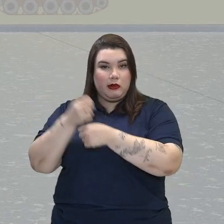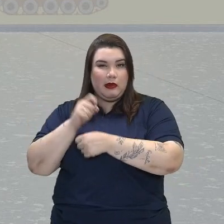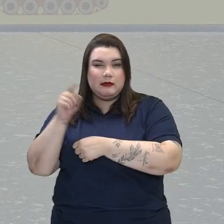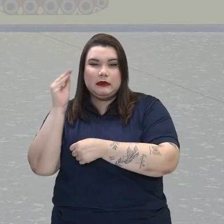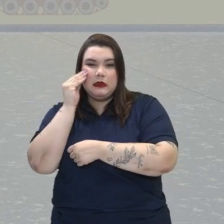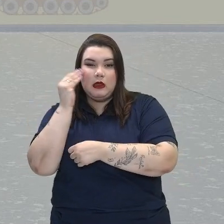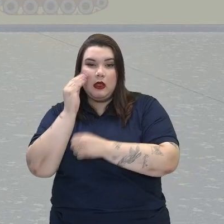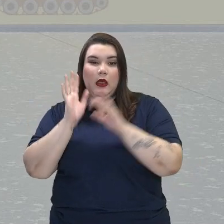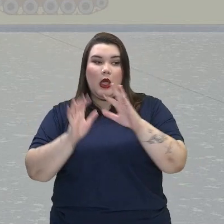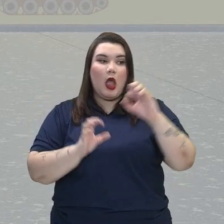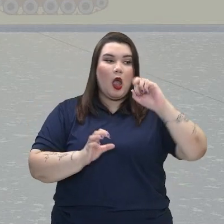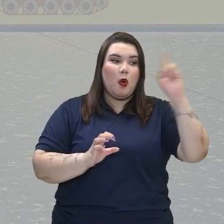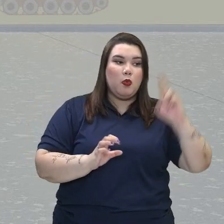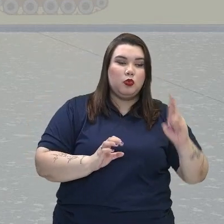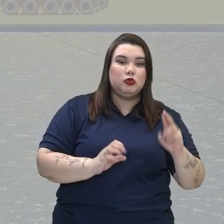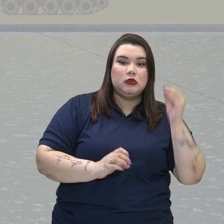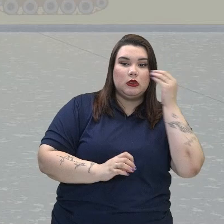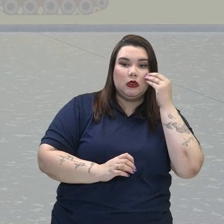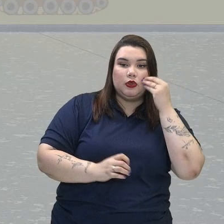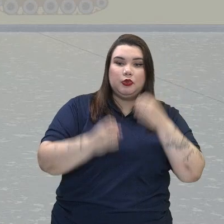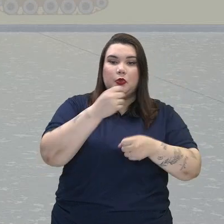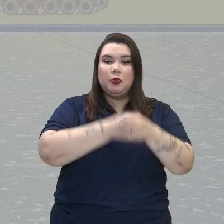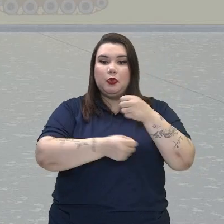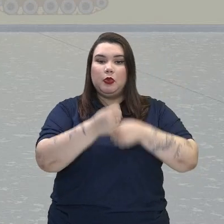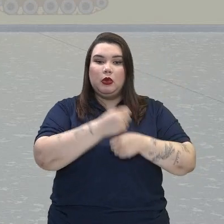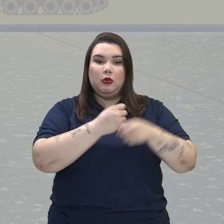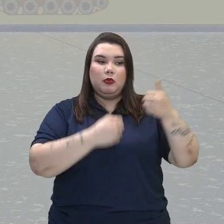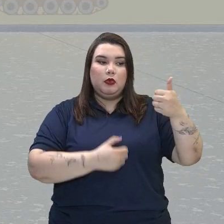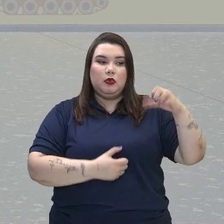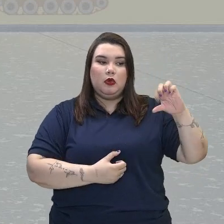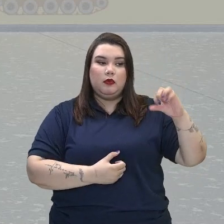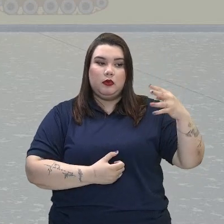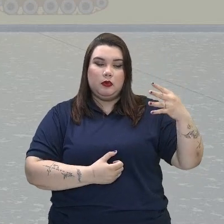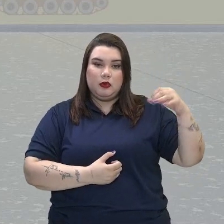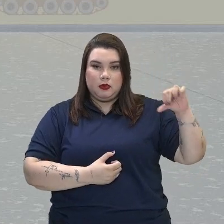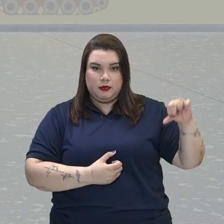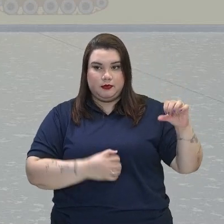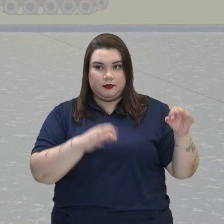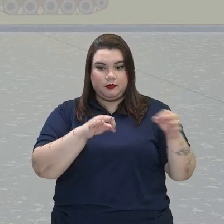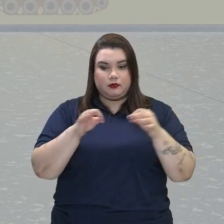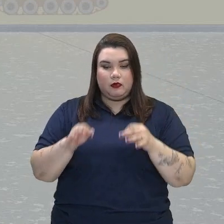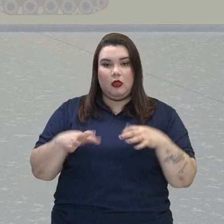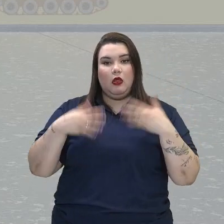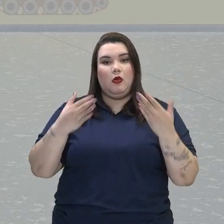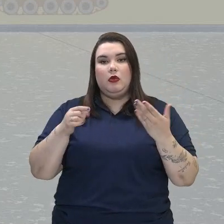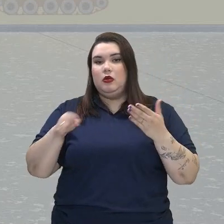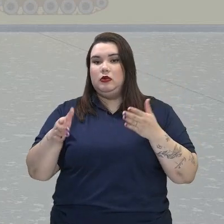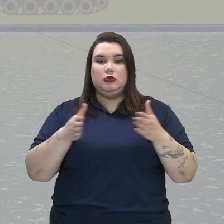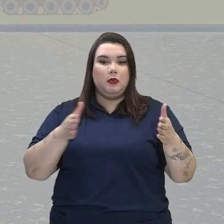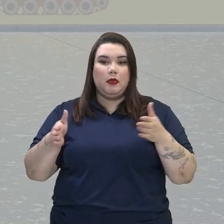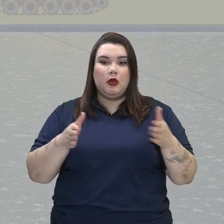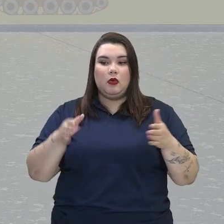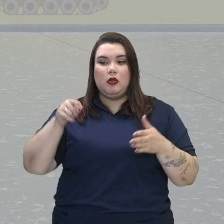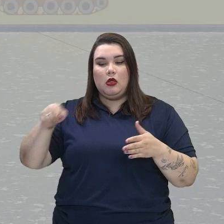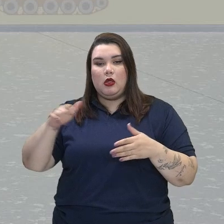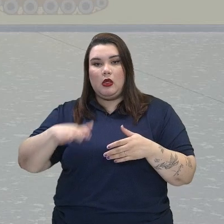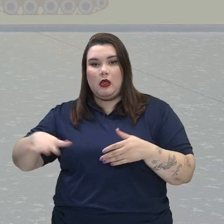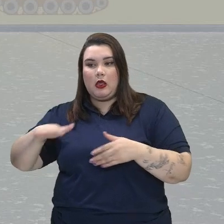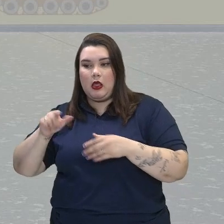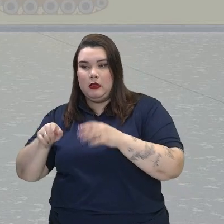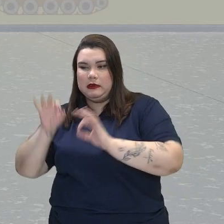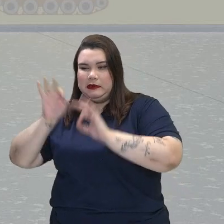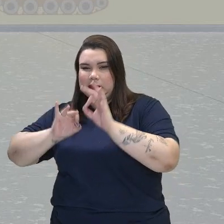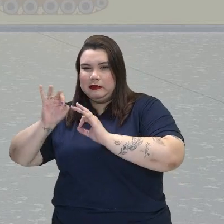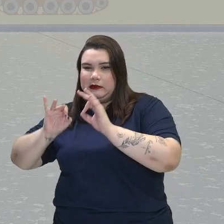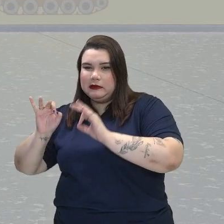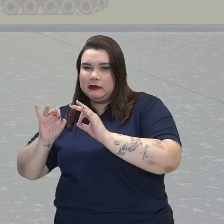Então, é importante a gente destacar que durante esse período, enquanto uma potência desenvolvia determinada arma, a